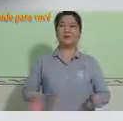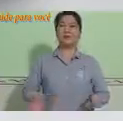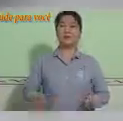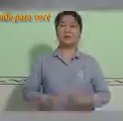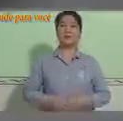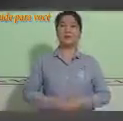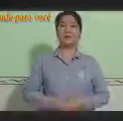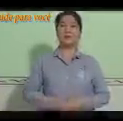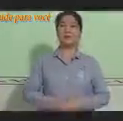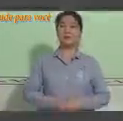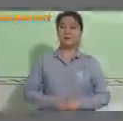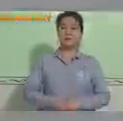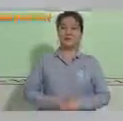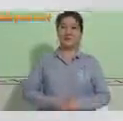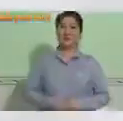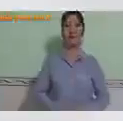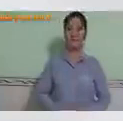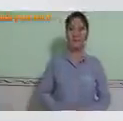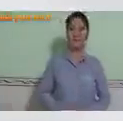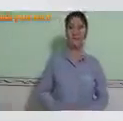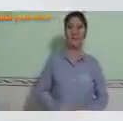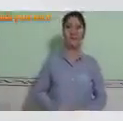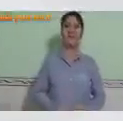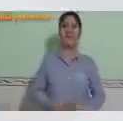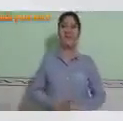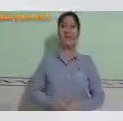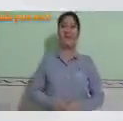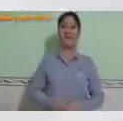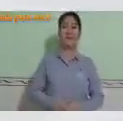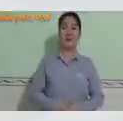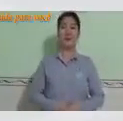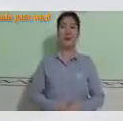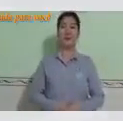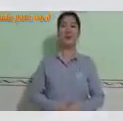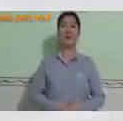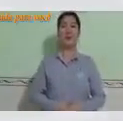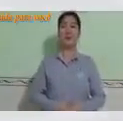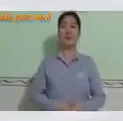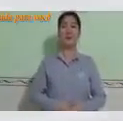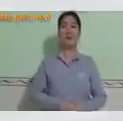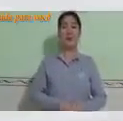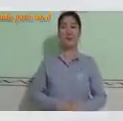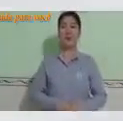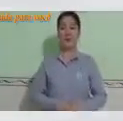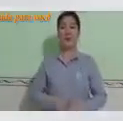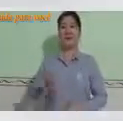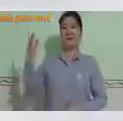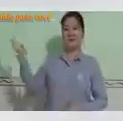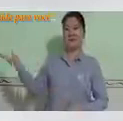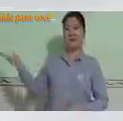O Zoro caseiro é indicado para todas as idades e pode, inclusive, ser utilizado em cães e gatos, quando